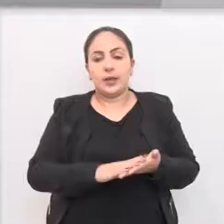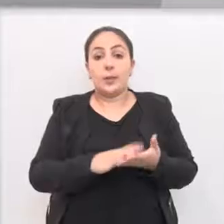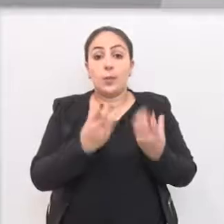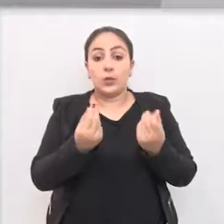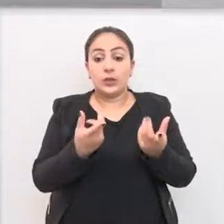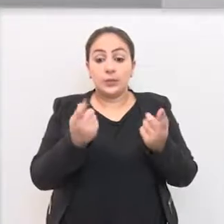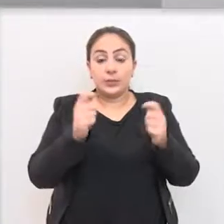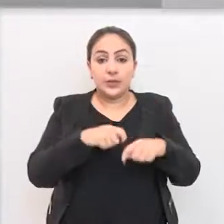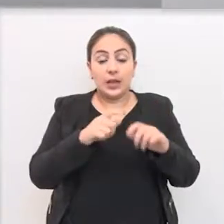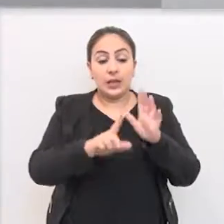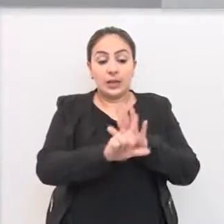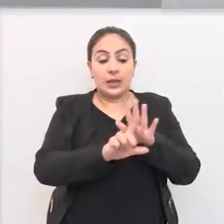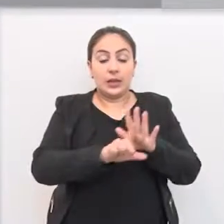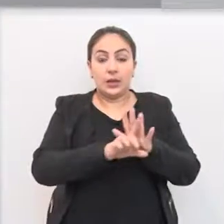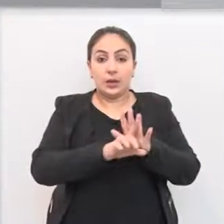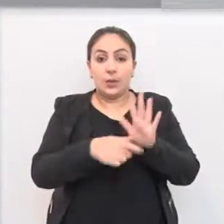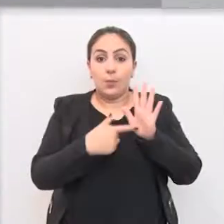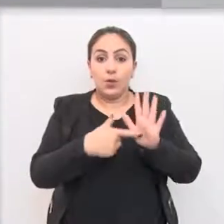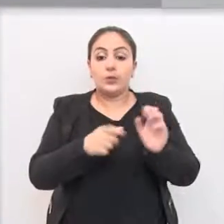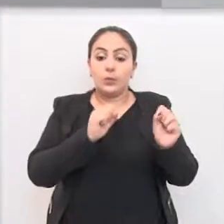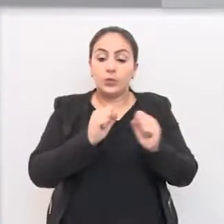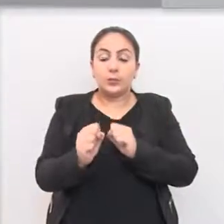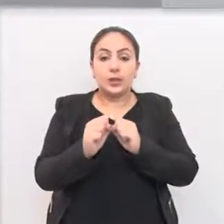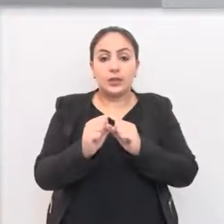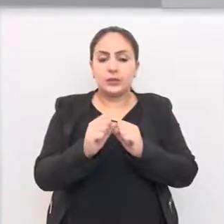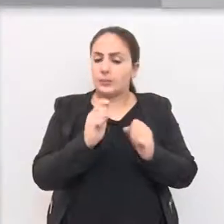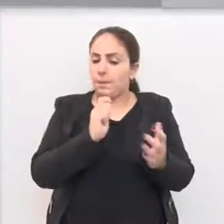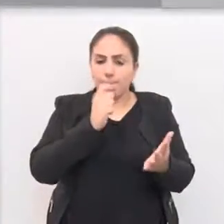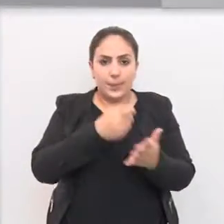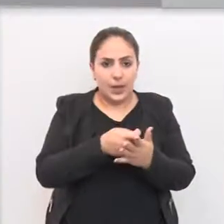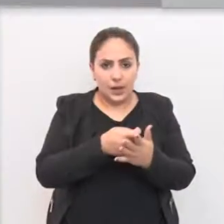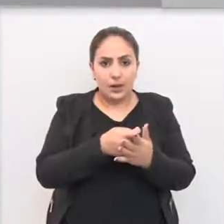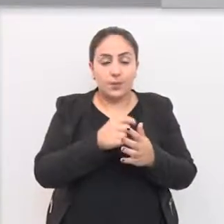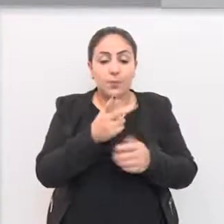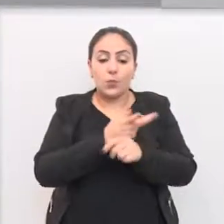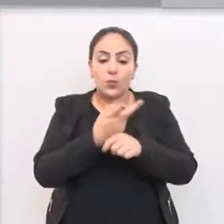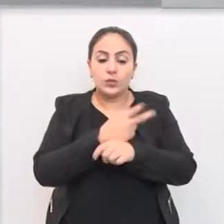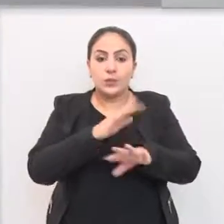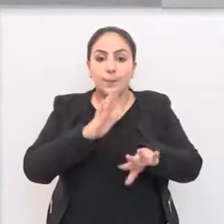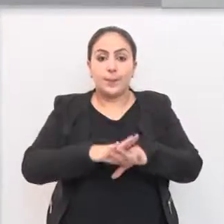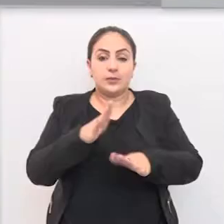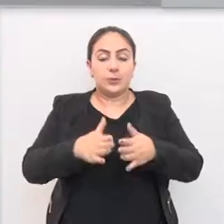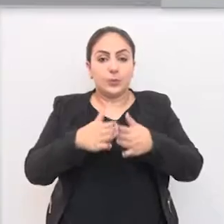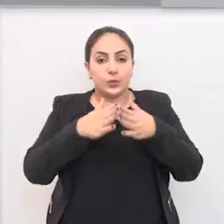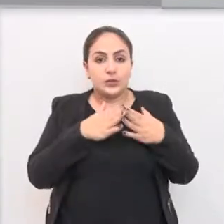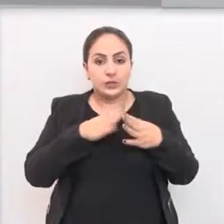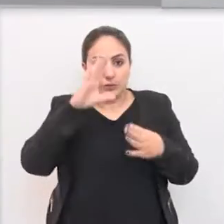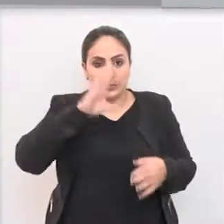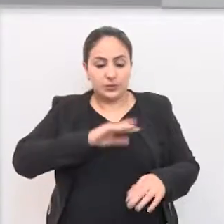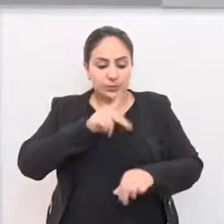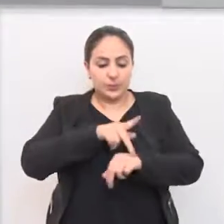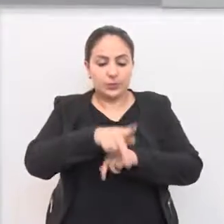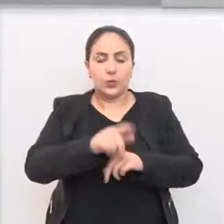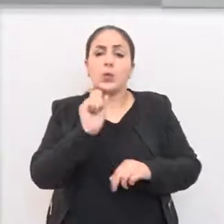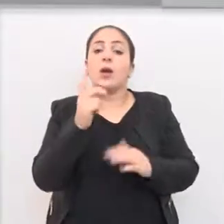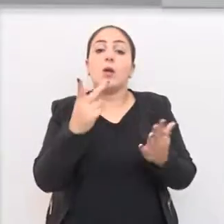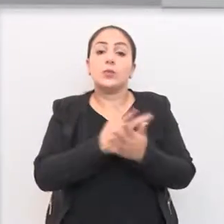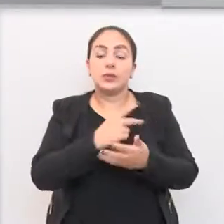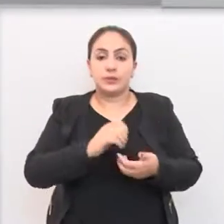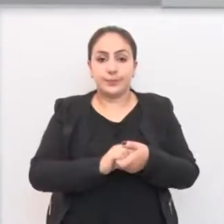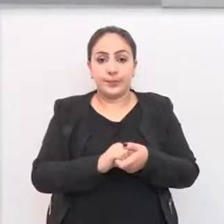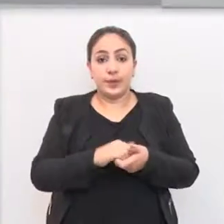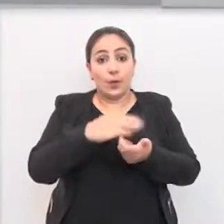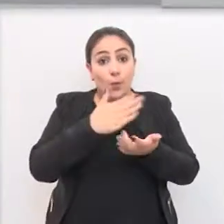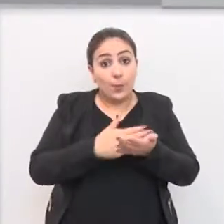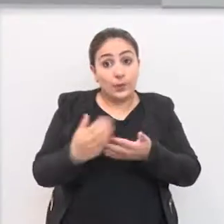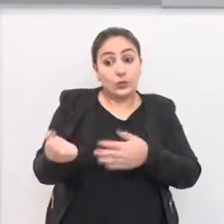de condições que a lei, prevendo a possibilidade de isenção, busca dar uma maior proteção ao cidadão de Passo Fundo. O